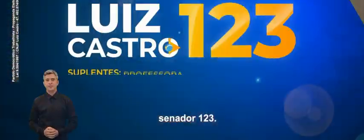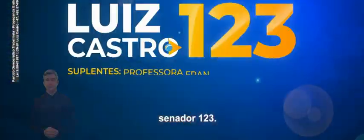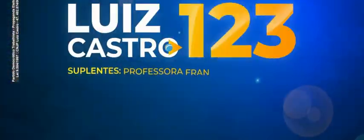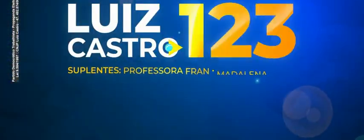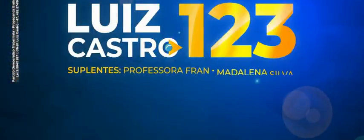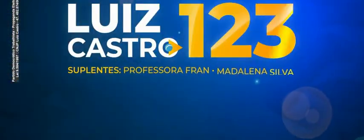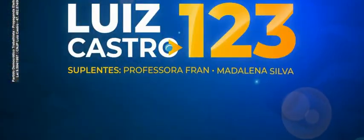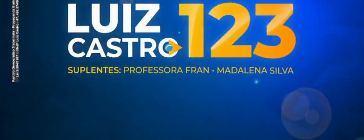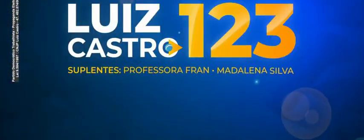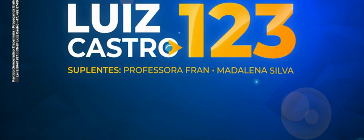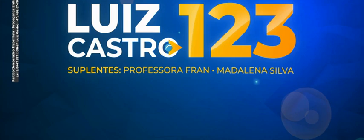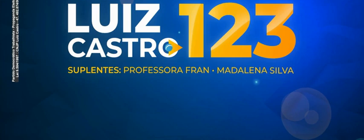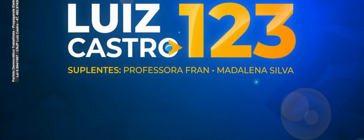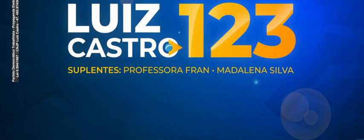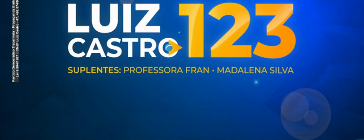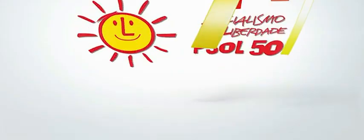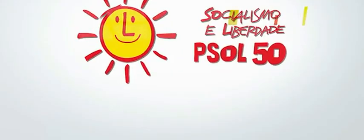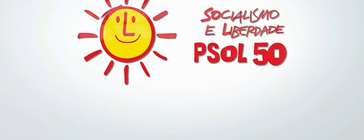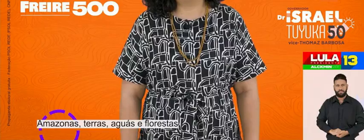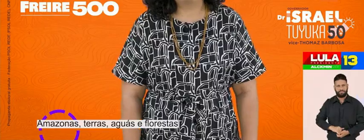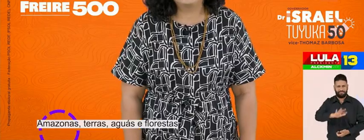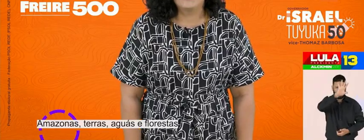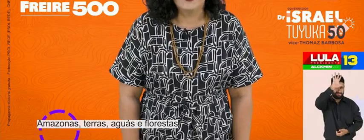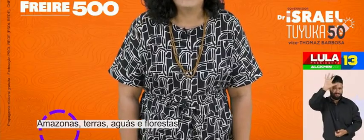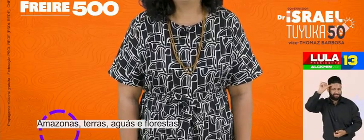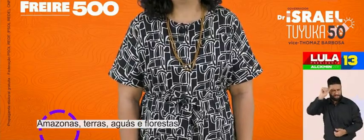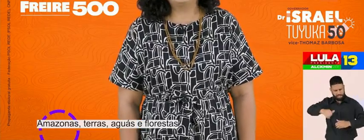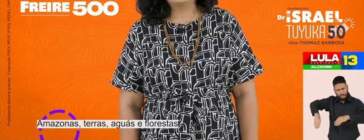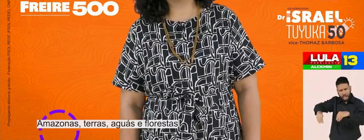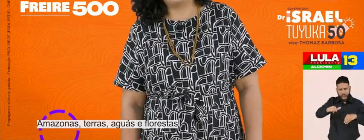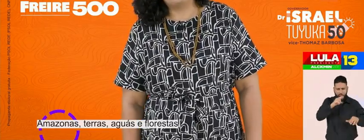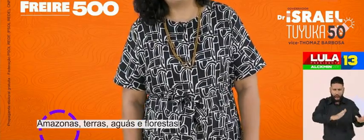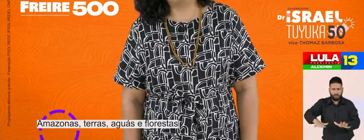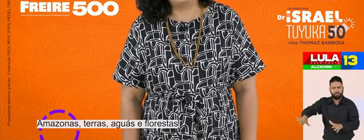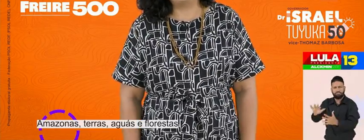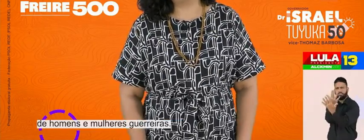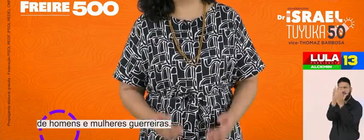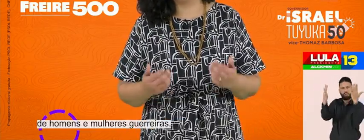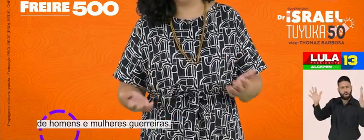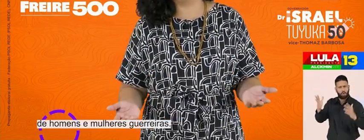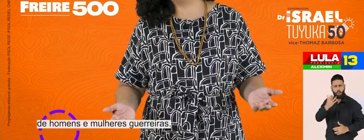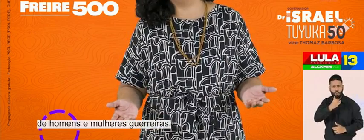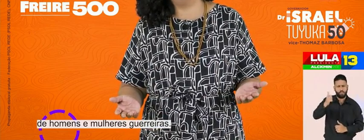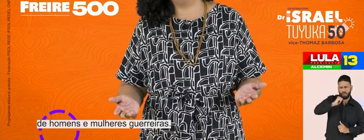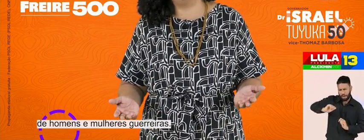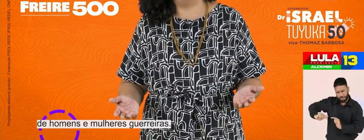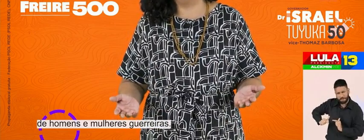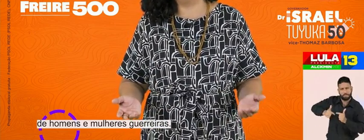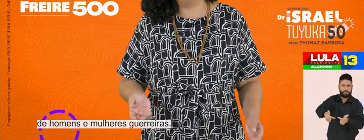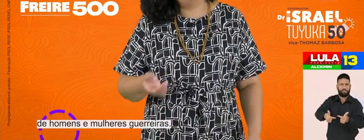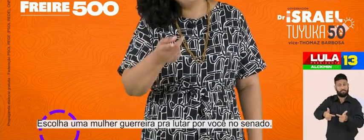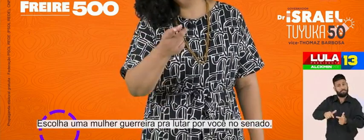3. 1, 2, 3, Luiz Castro, dessa vez. Amazonas, terras, águas e florestas de homens e mulheres